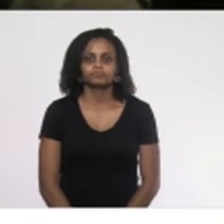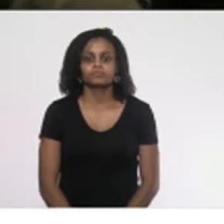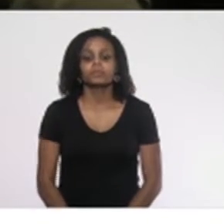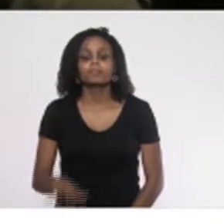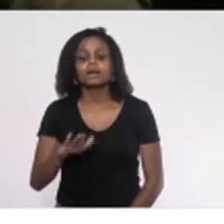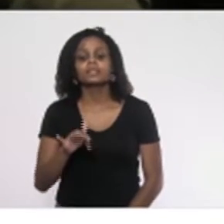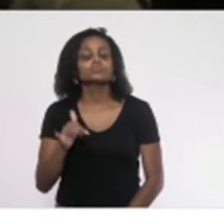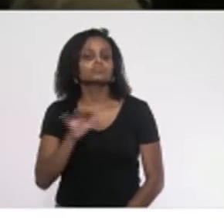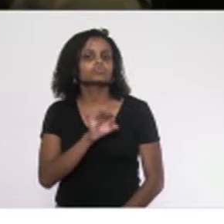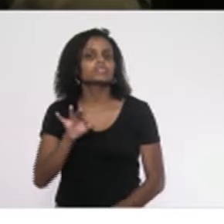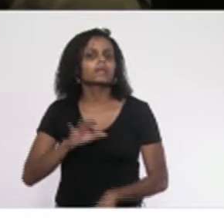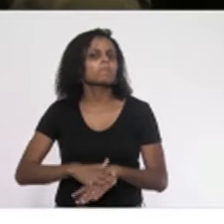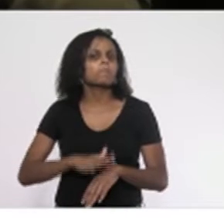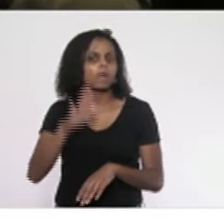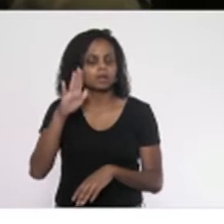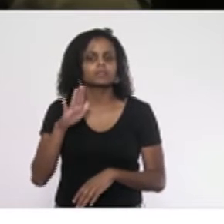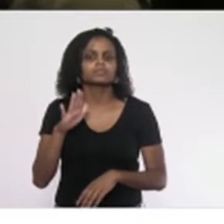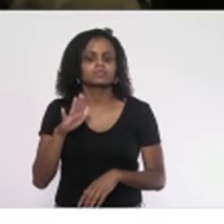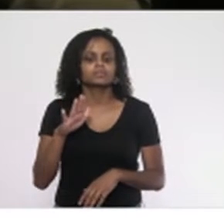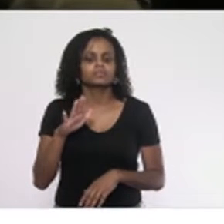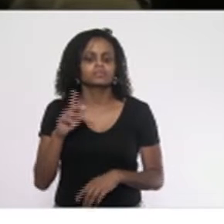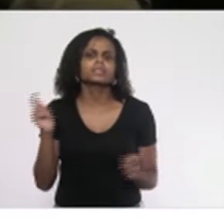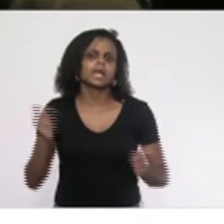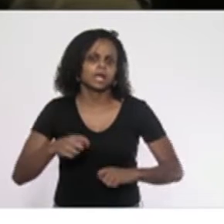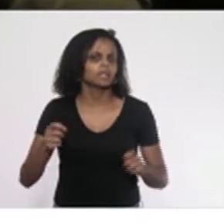os 100 maiores devedores dá.